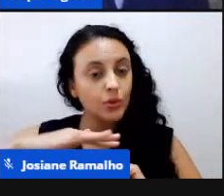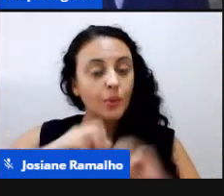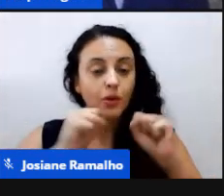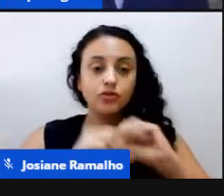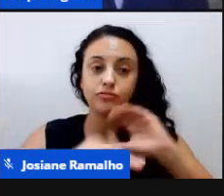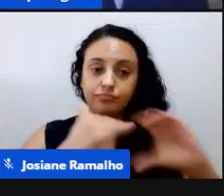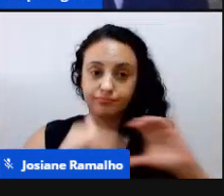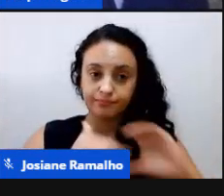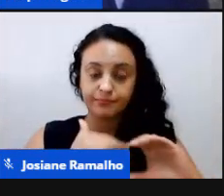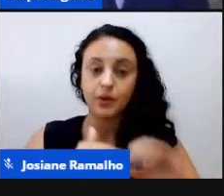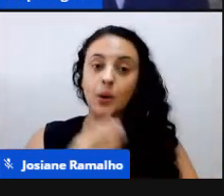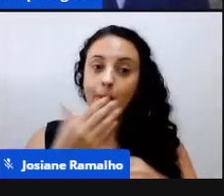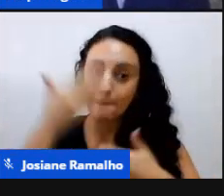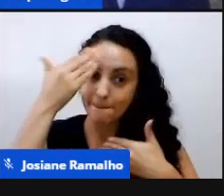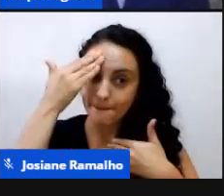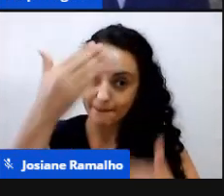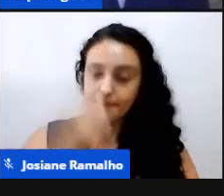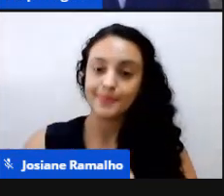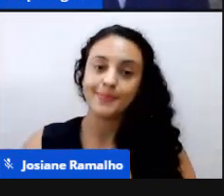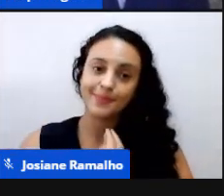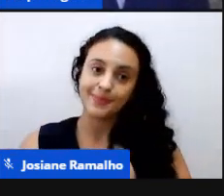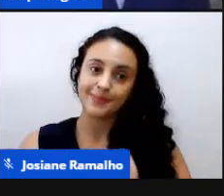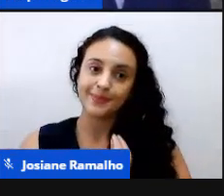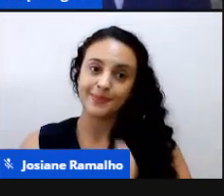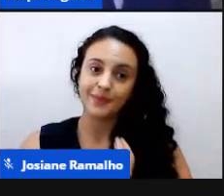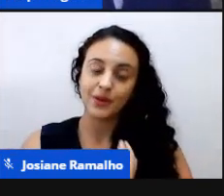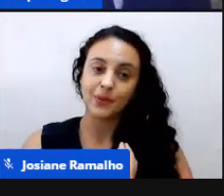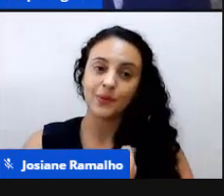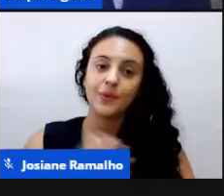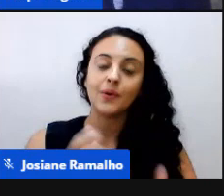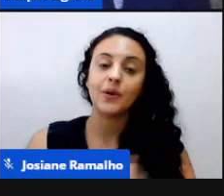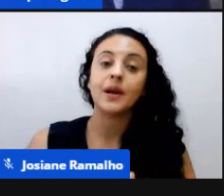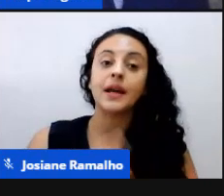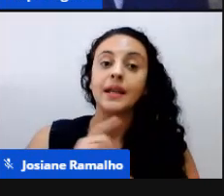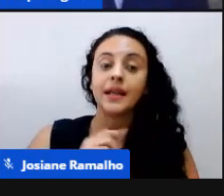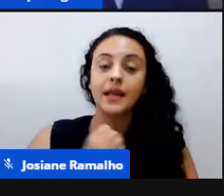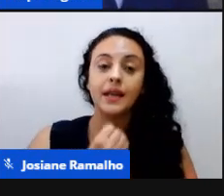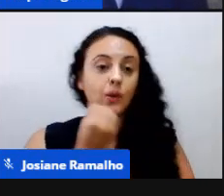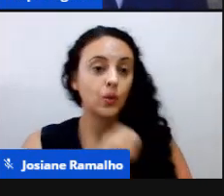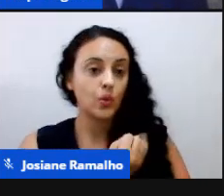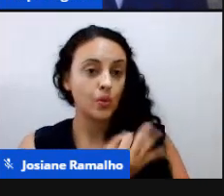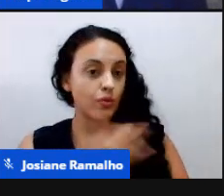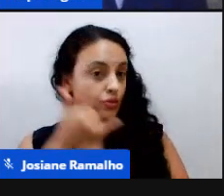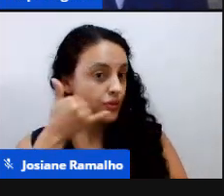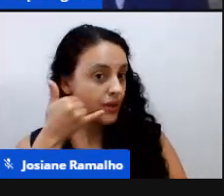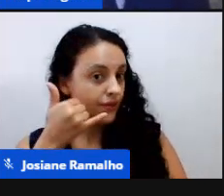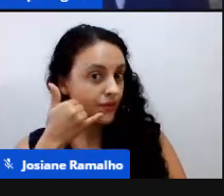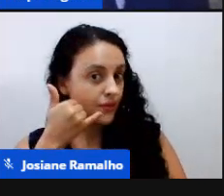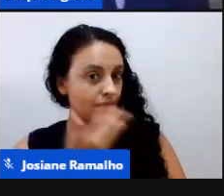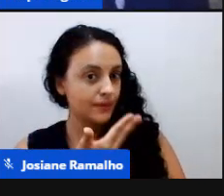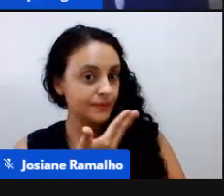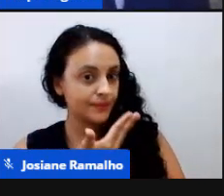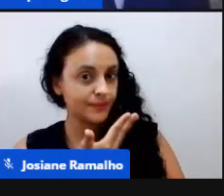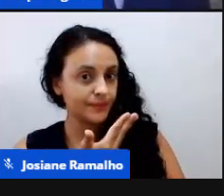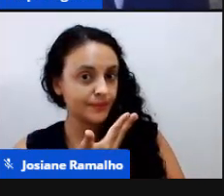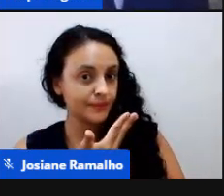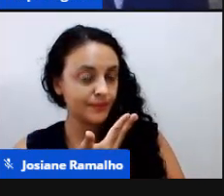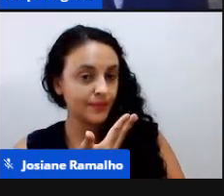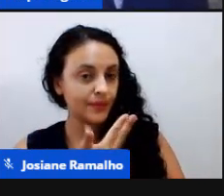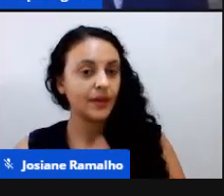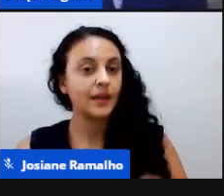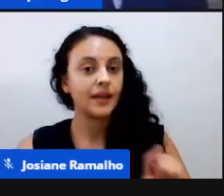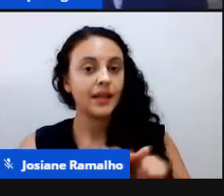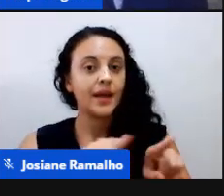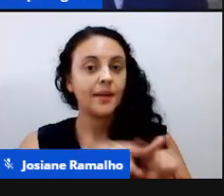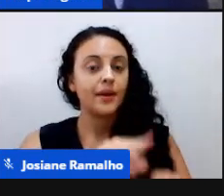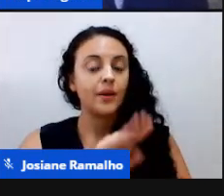pela participação, tá? Nós deixamos aqui o ramal do nosso telefone, que é o 2020-3847, o blog